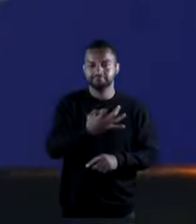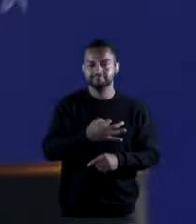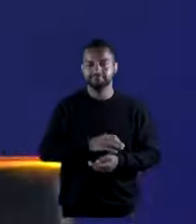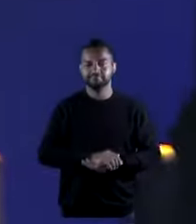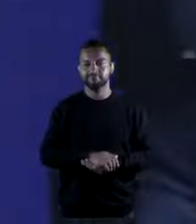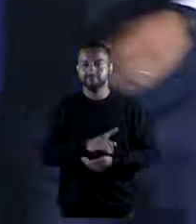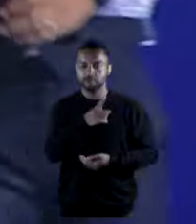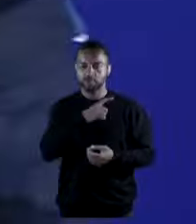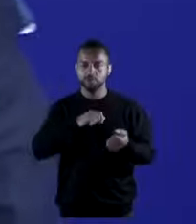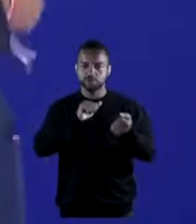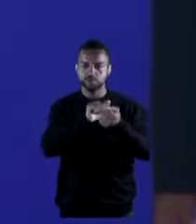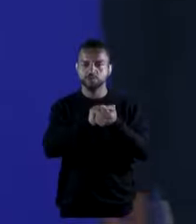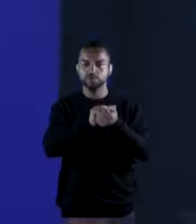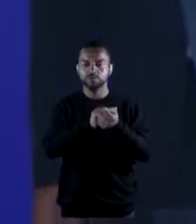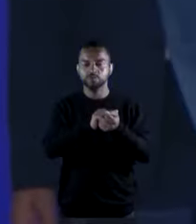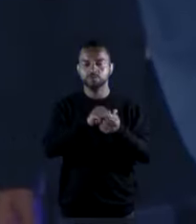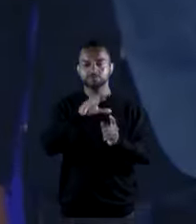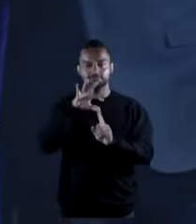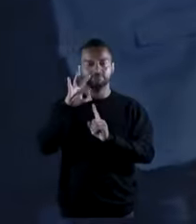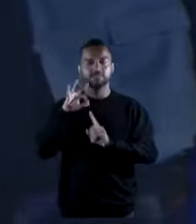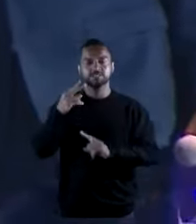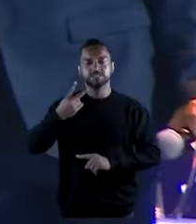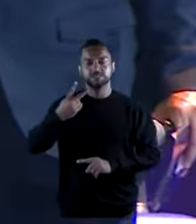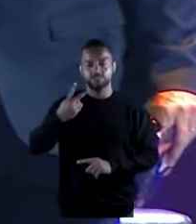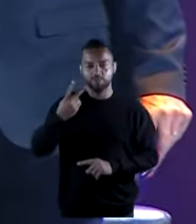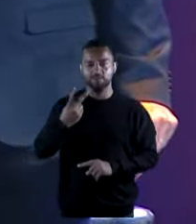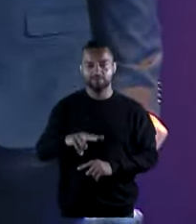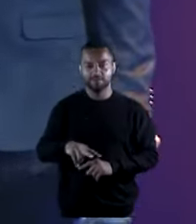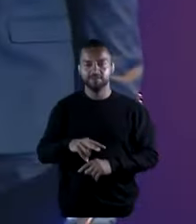Ele está na seleção do campeonato pela segunda vez.